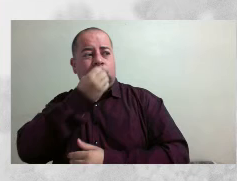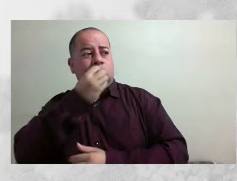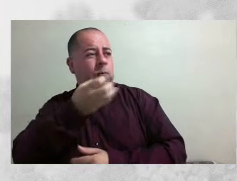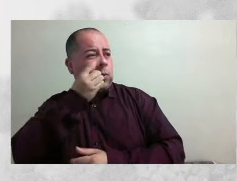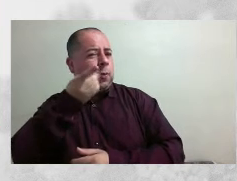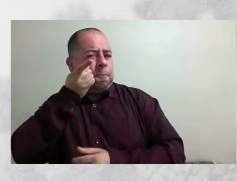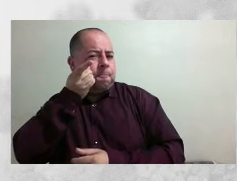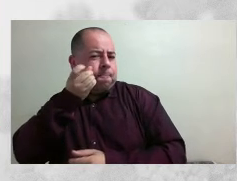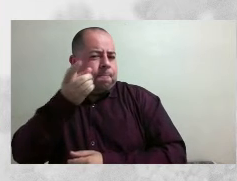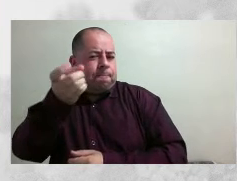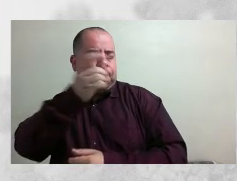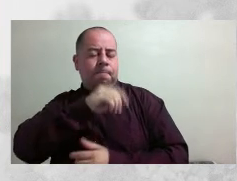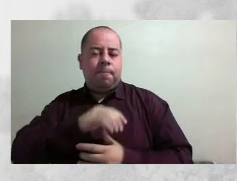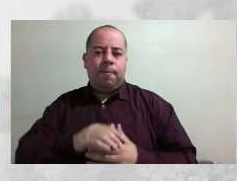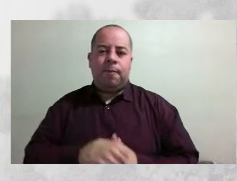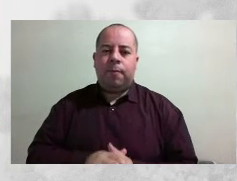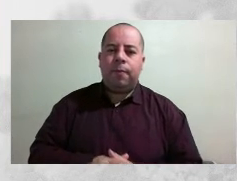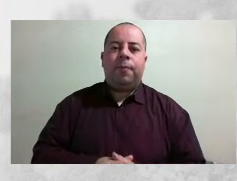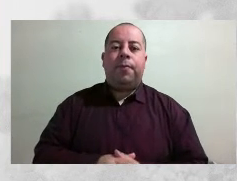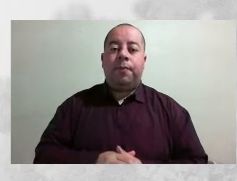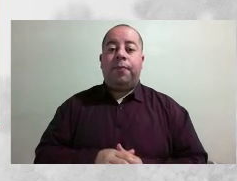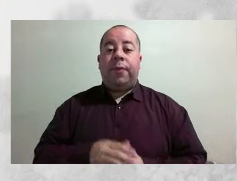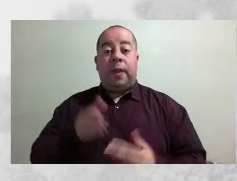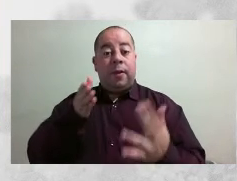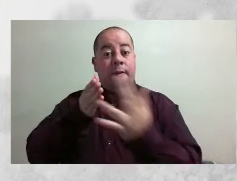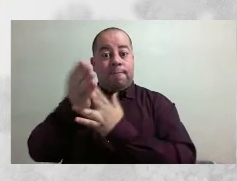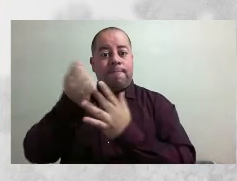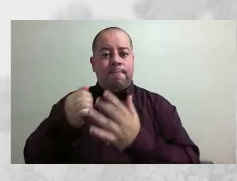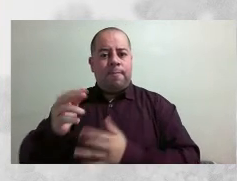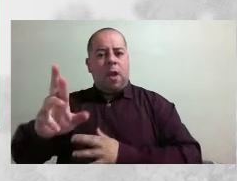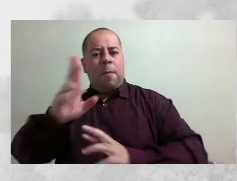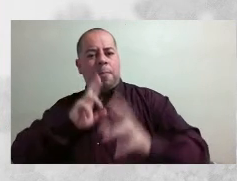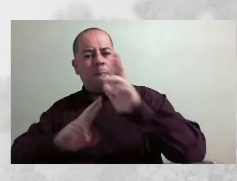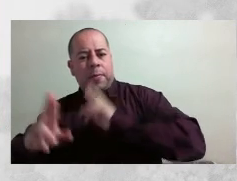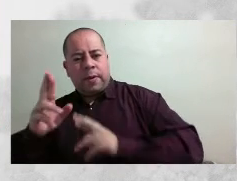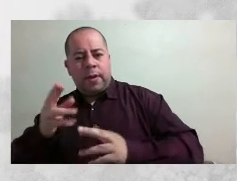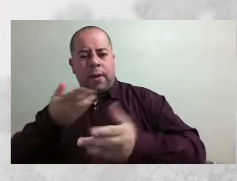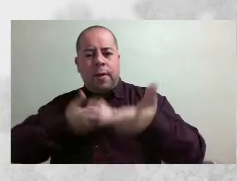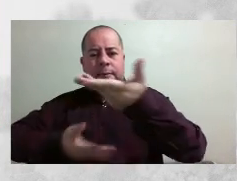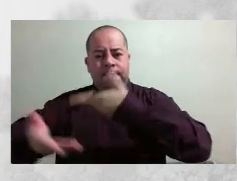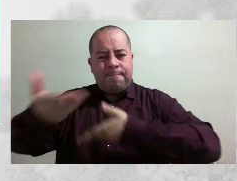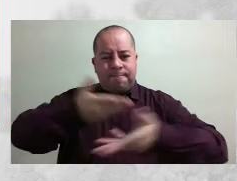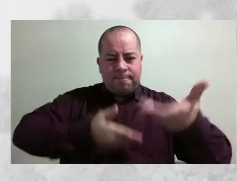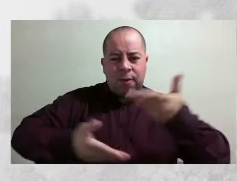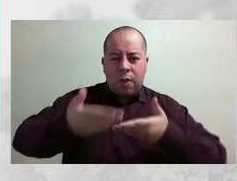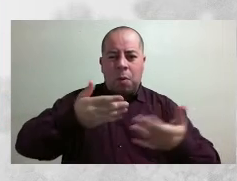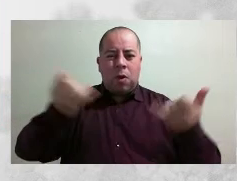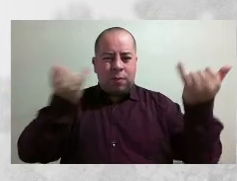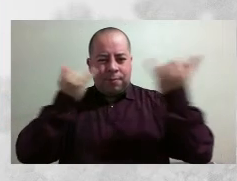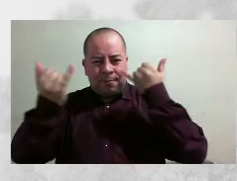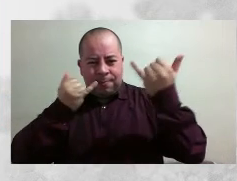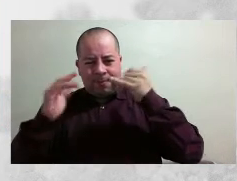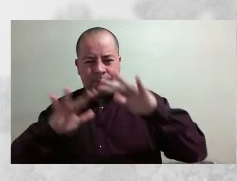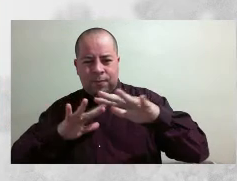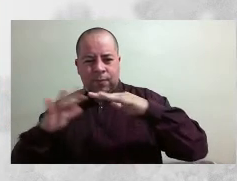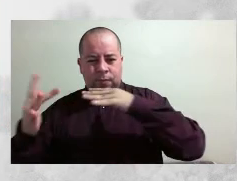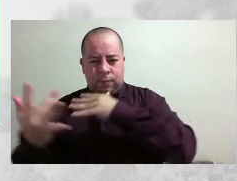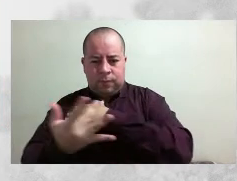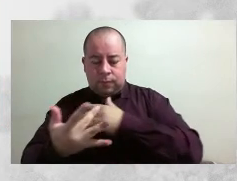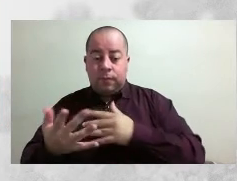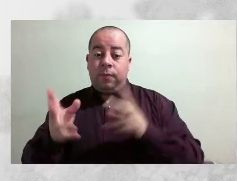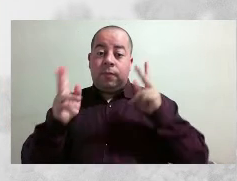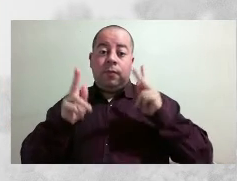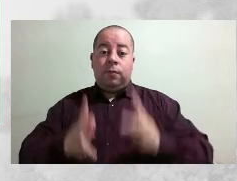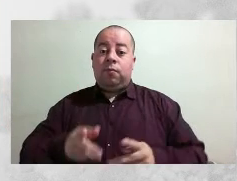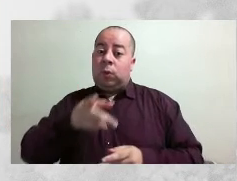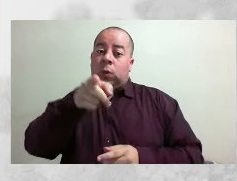muito interessantes, né? Os feedbacks, eles vêm desde o compartilhamento, como eu falei anteriormente, né?